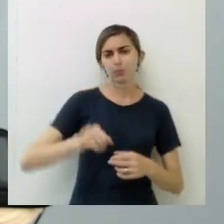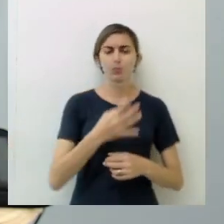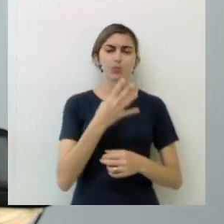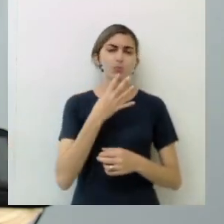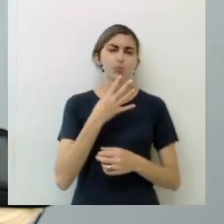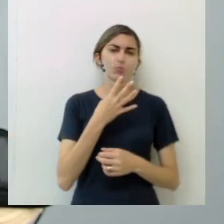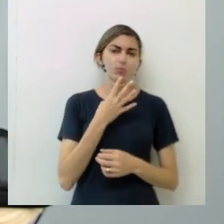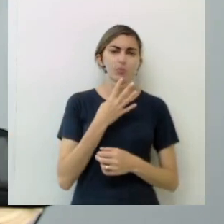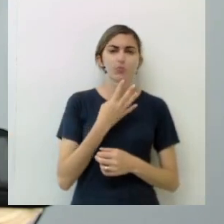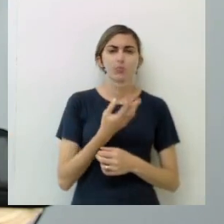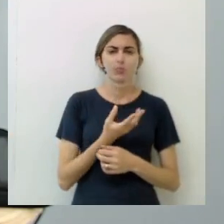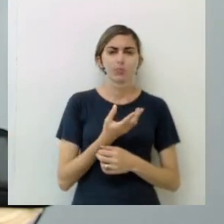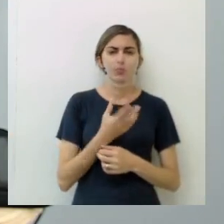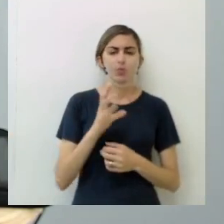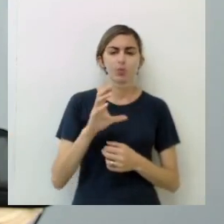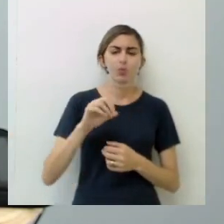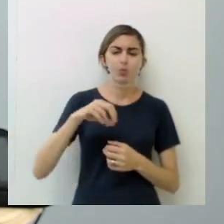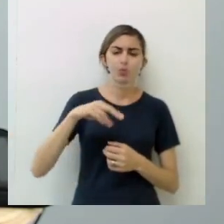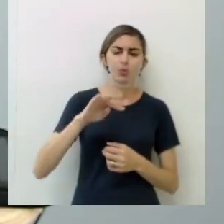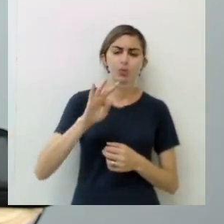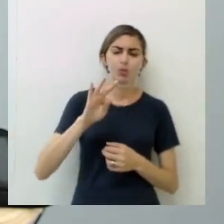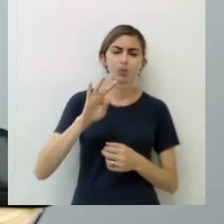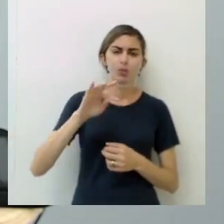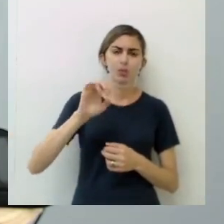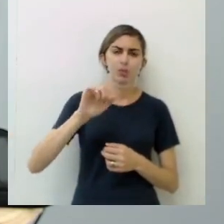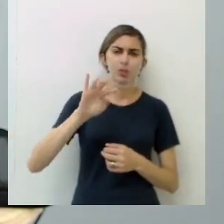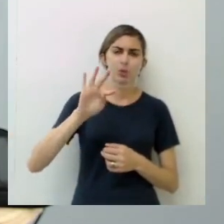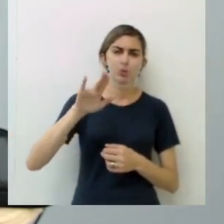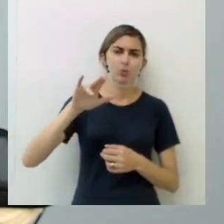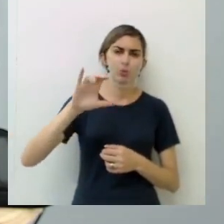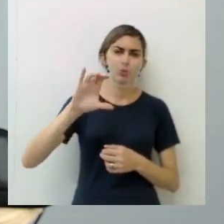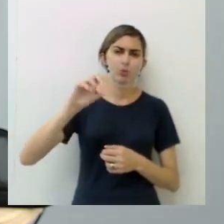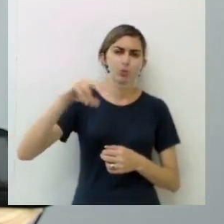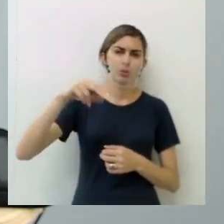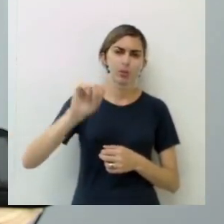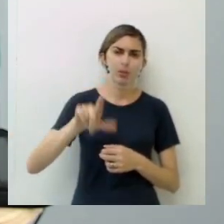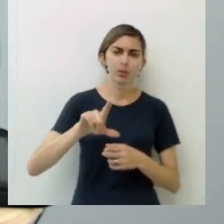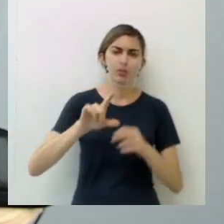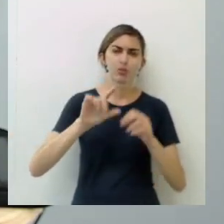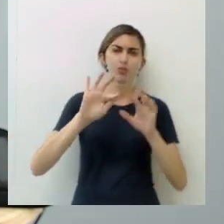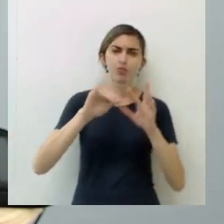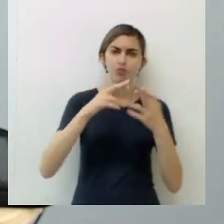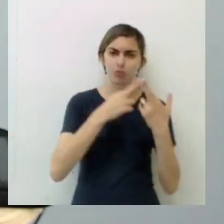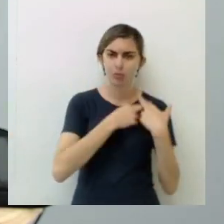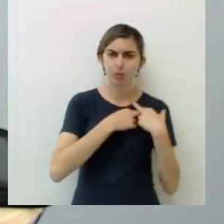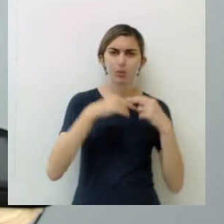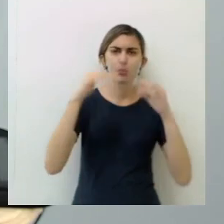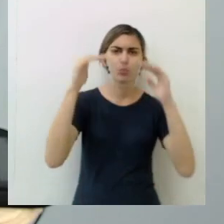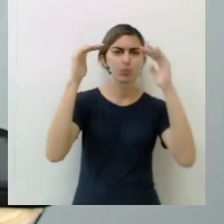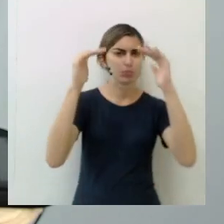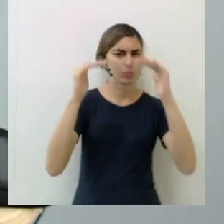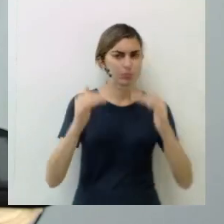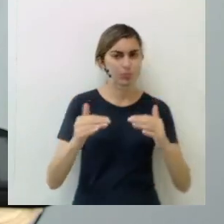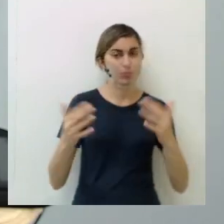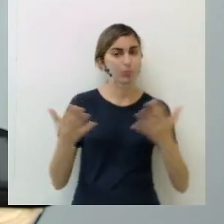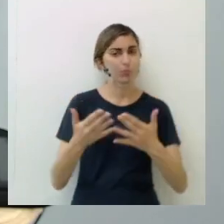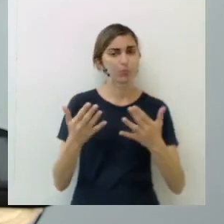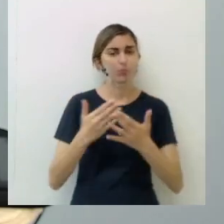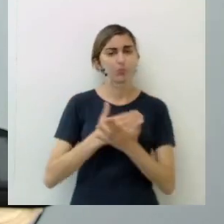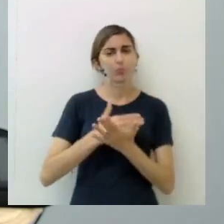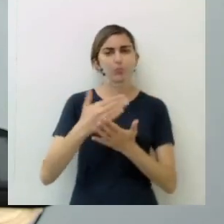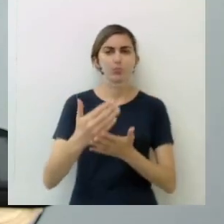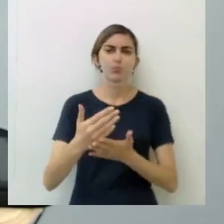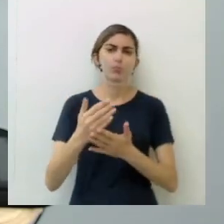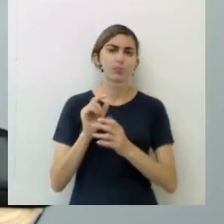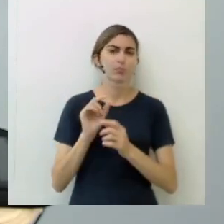as isomerias constitucionais, a isomeria plana, posição, cadeia, função, por aí vai. Hoje a gente vai entrar um